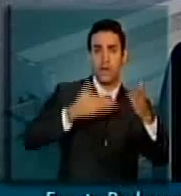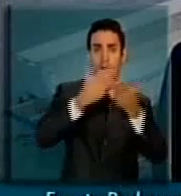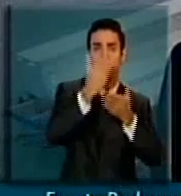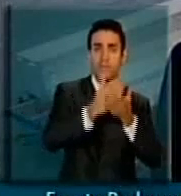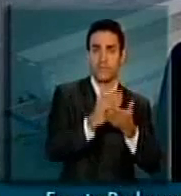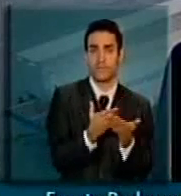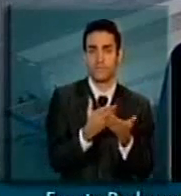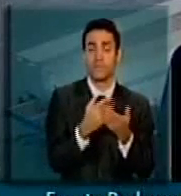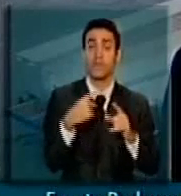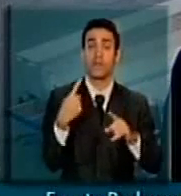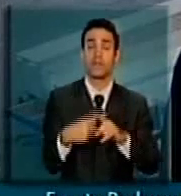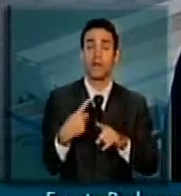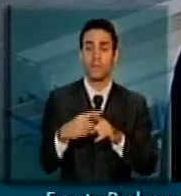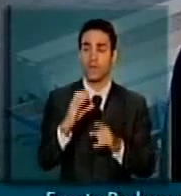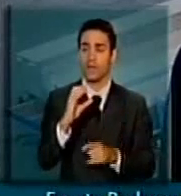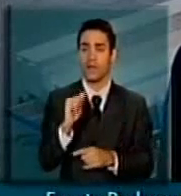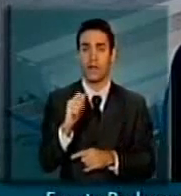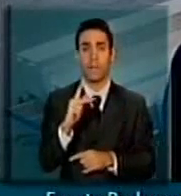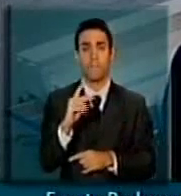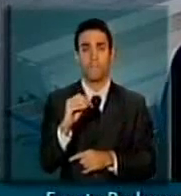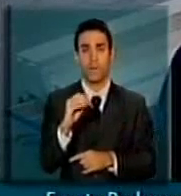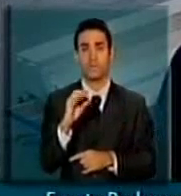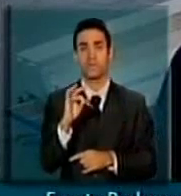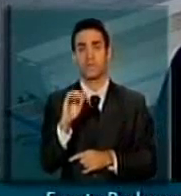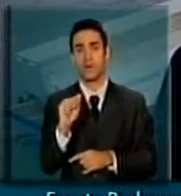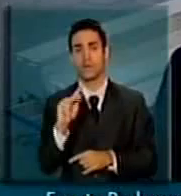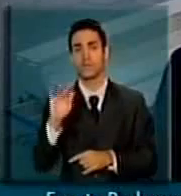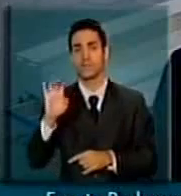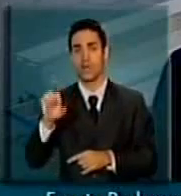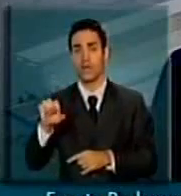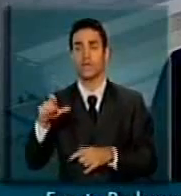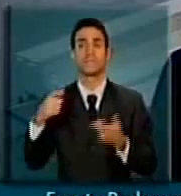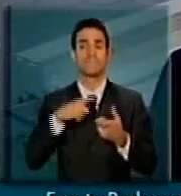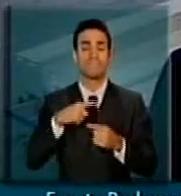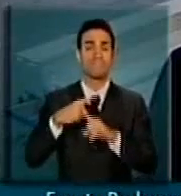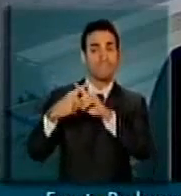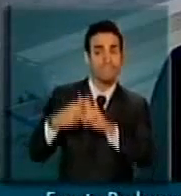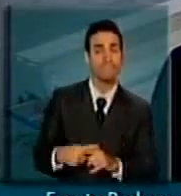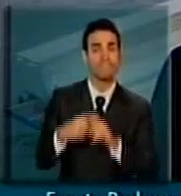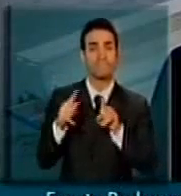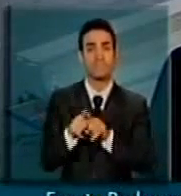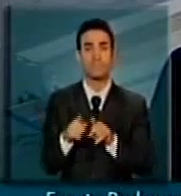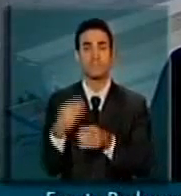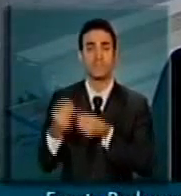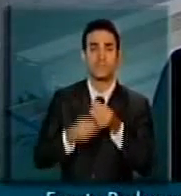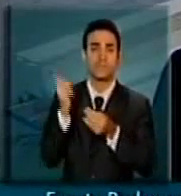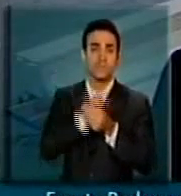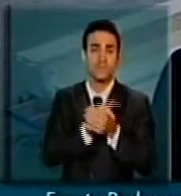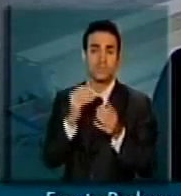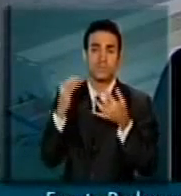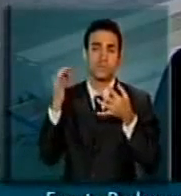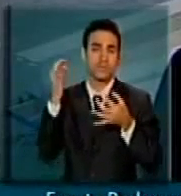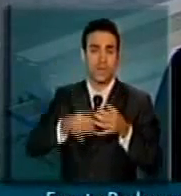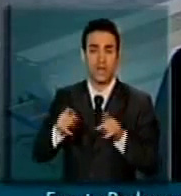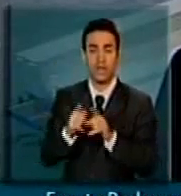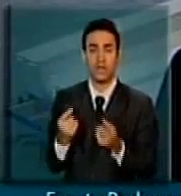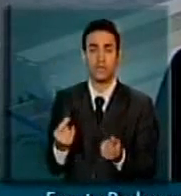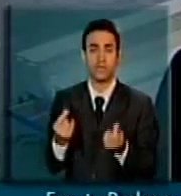buscamos a competitividade nos fretes ante empresas de bandeira de conveniência, de forma a equalizar os